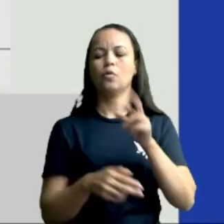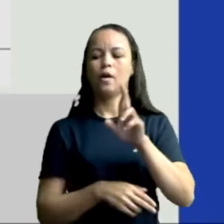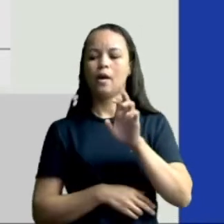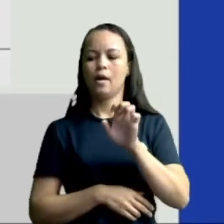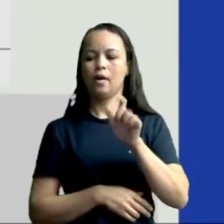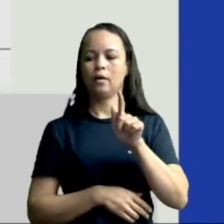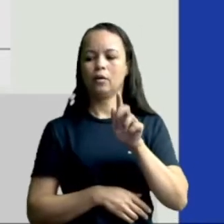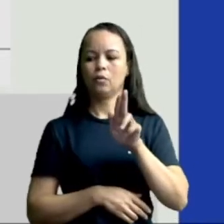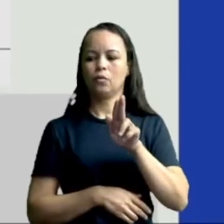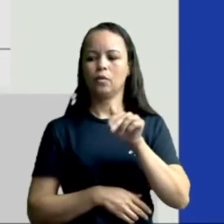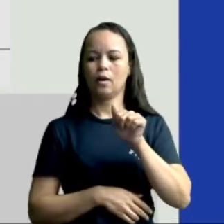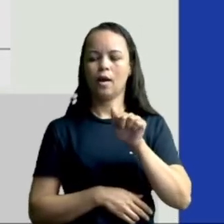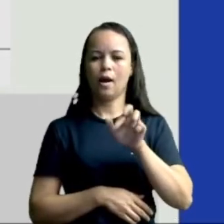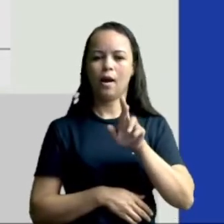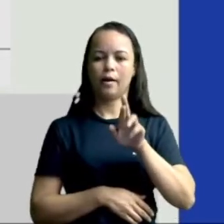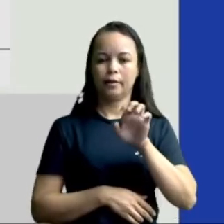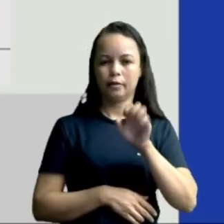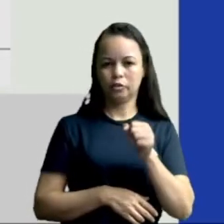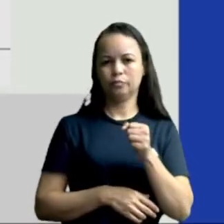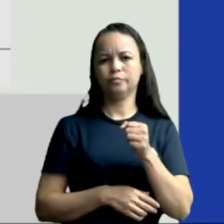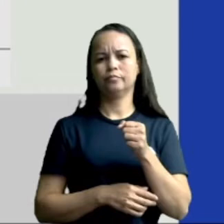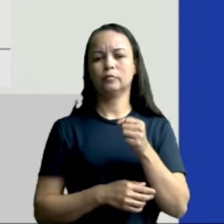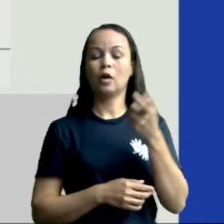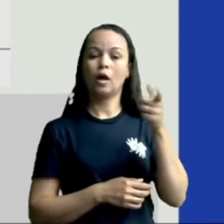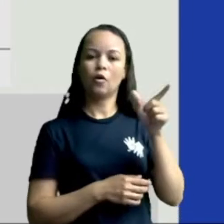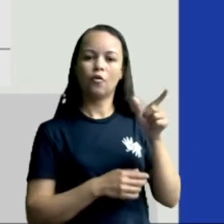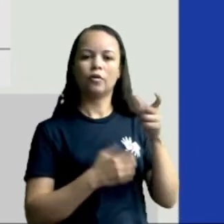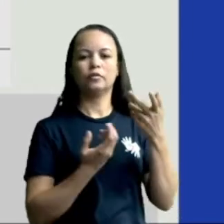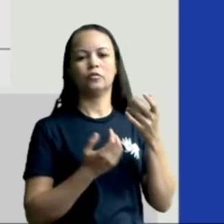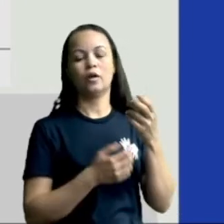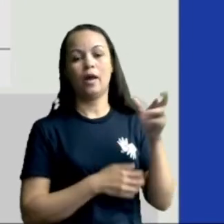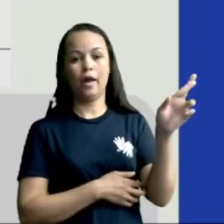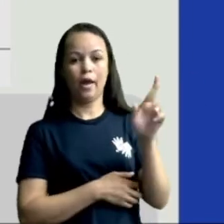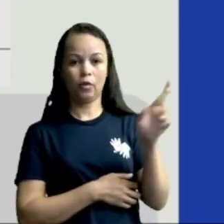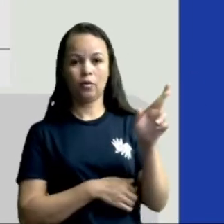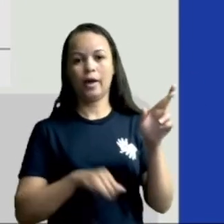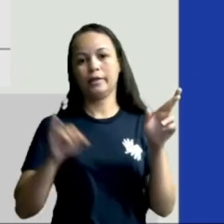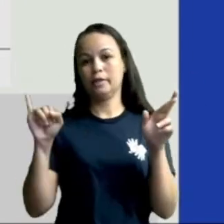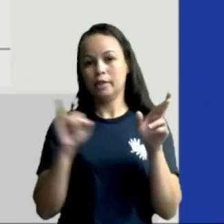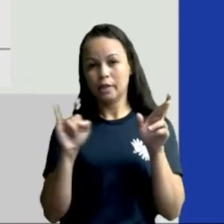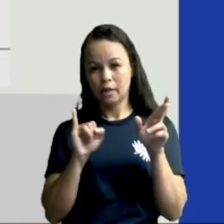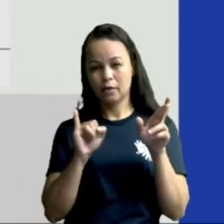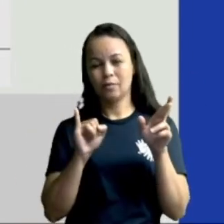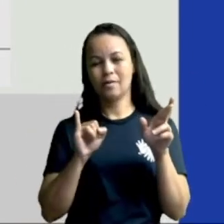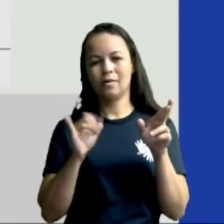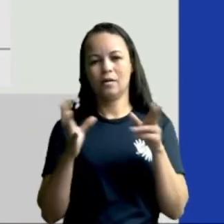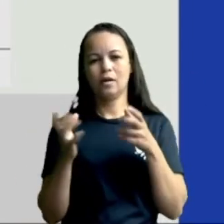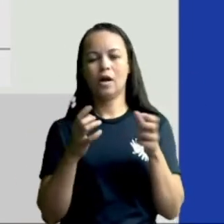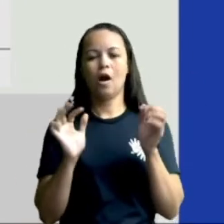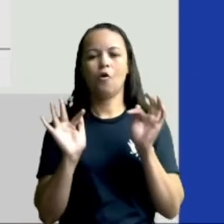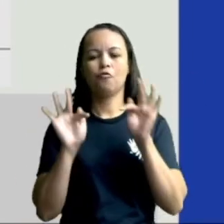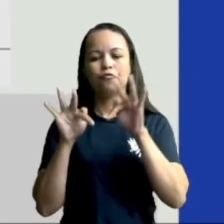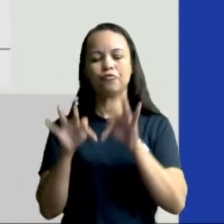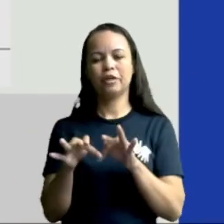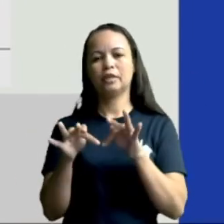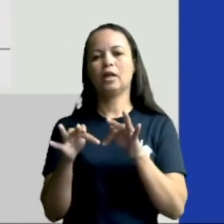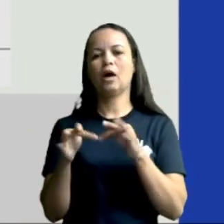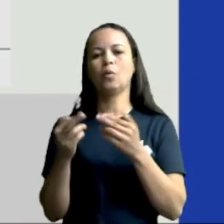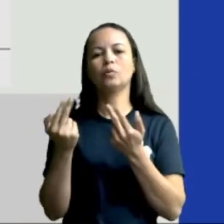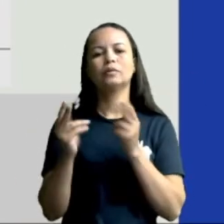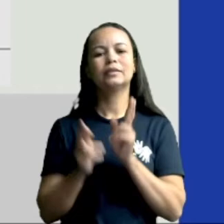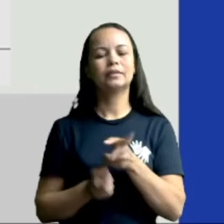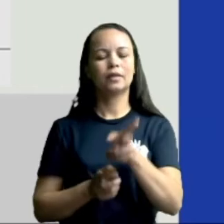Então, no caso dos verbos irregulares e dos verbos regulares, a terminação ela vai